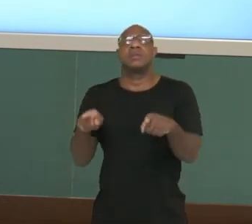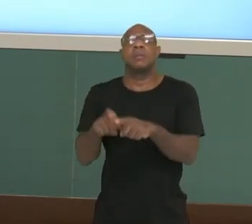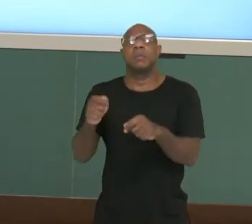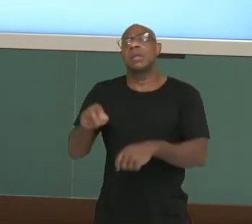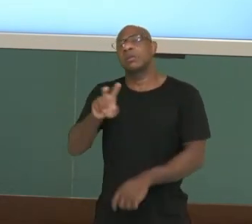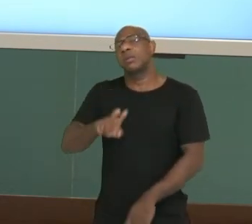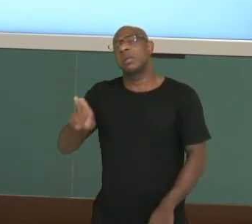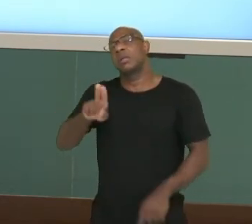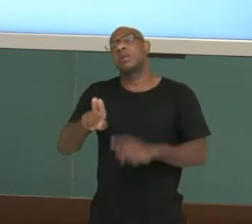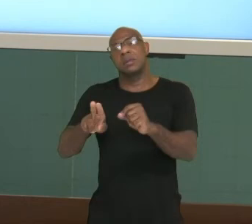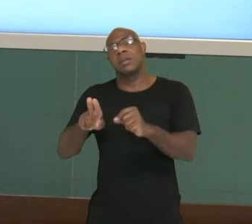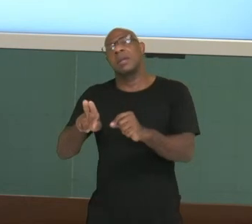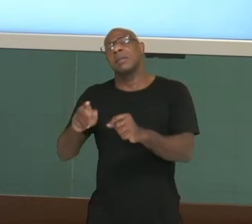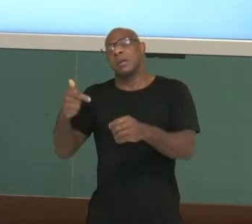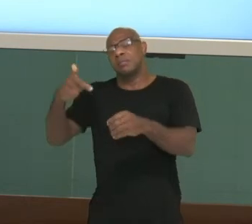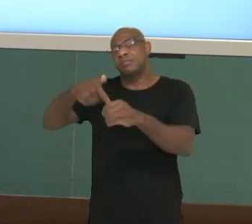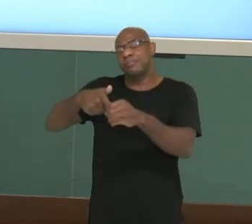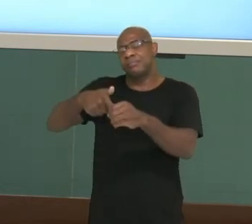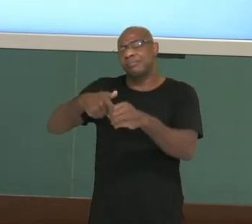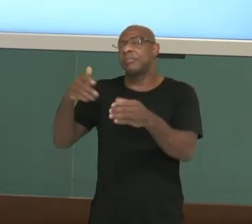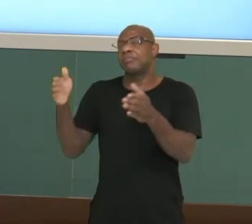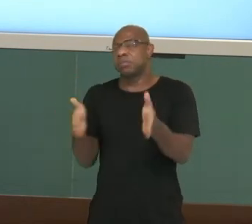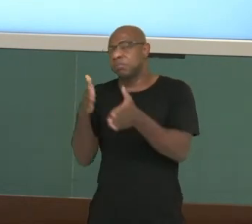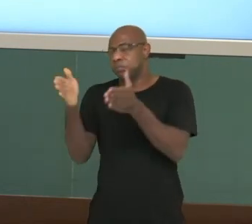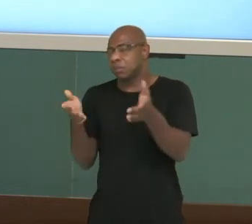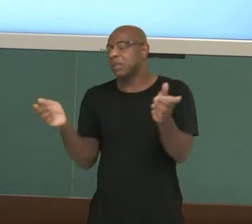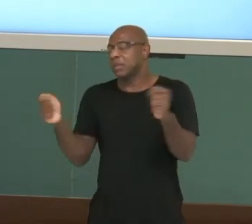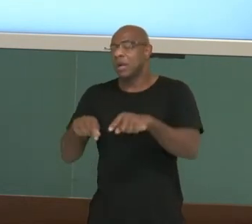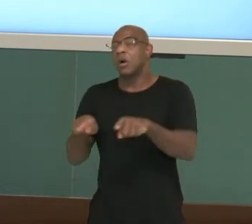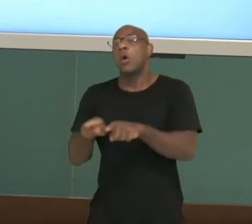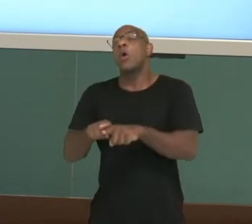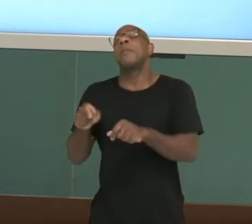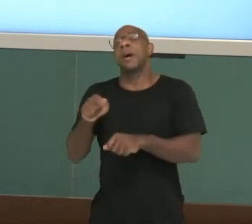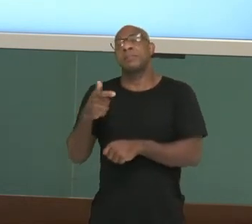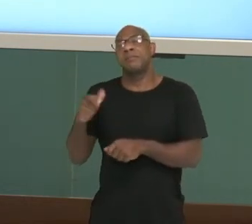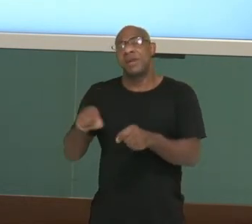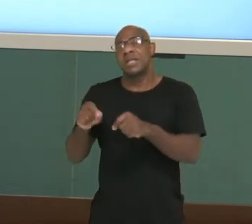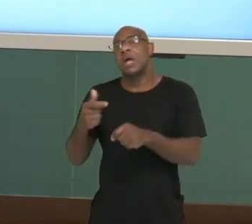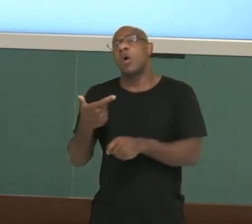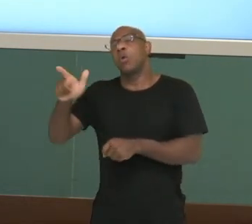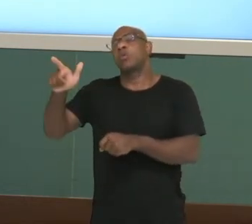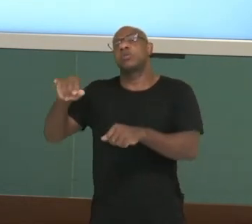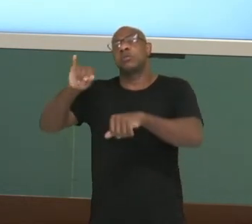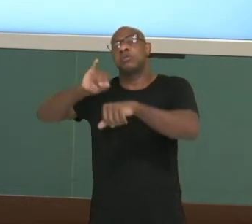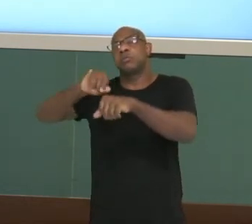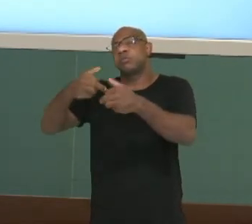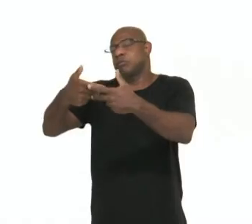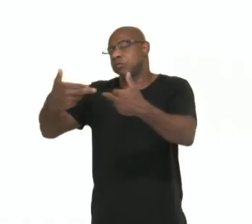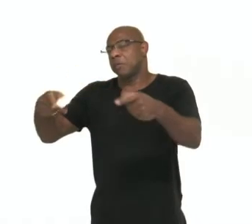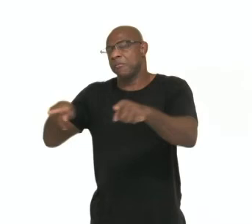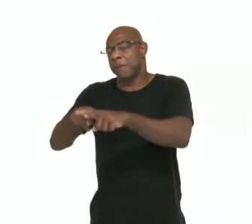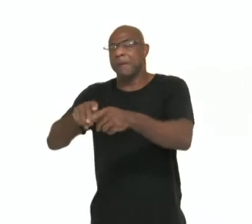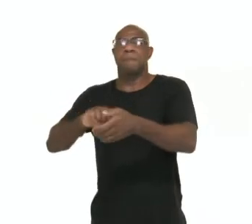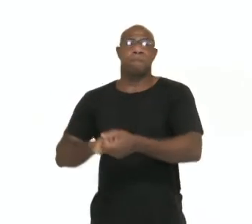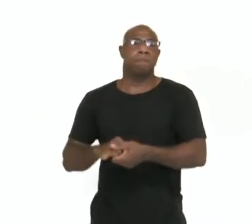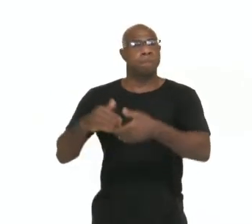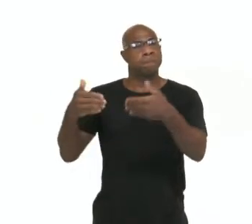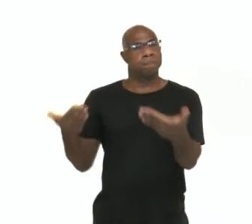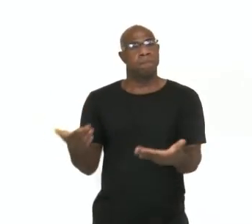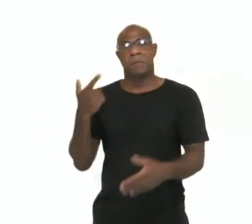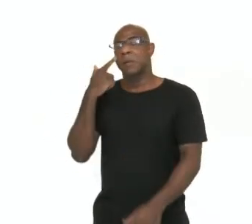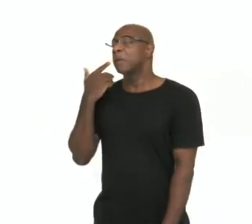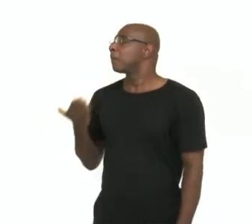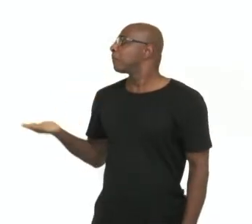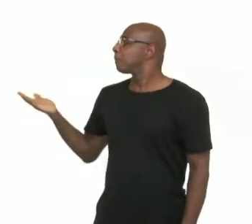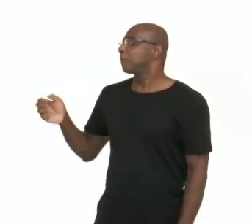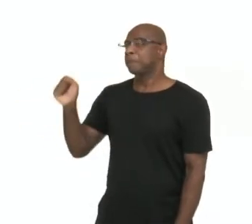a produção de combustíveis, mas também para uma infinidade de outros produtos. E o gráfico que você vê do lado direito da sua tela